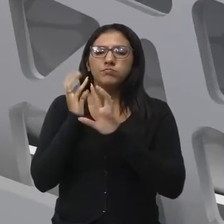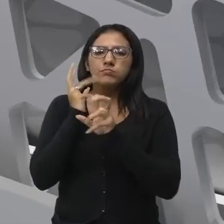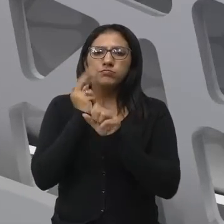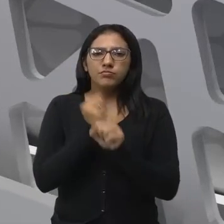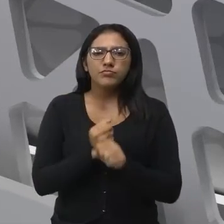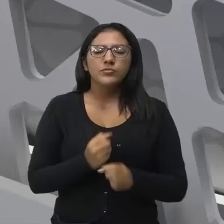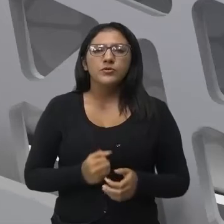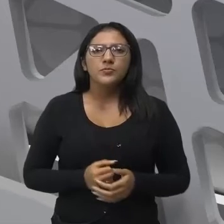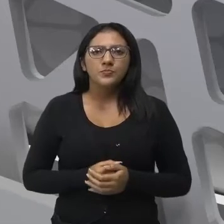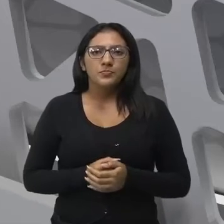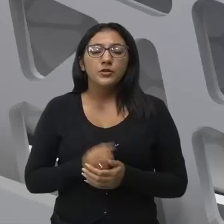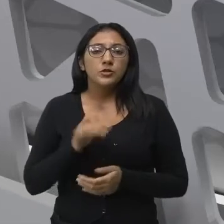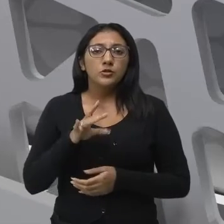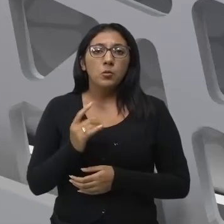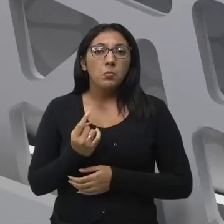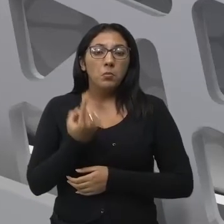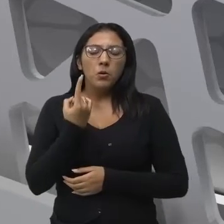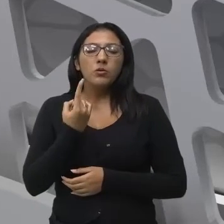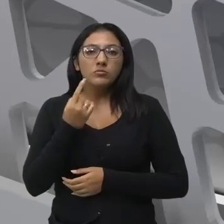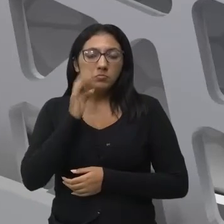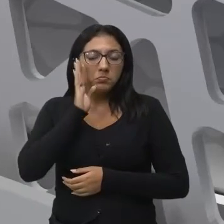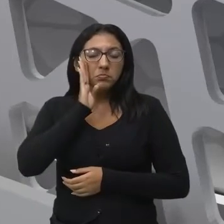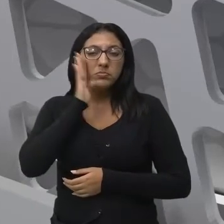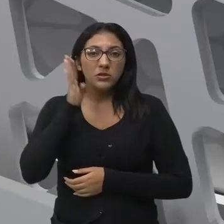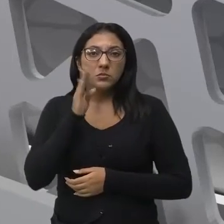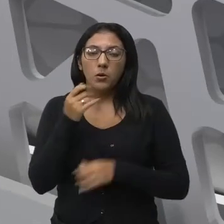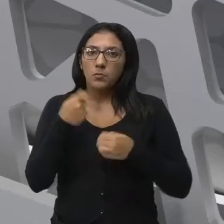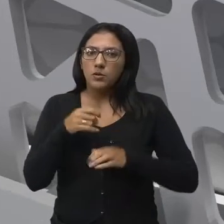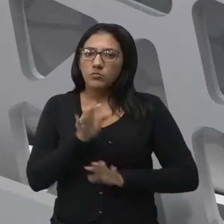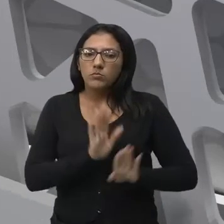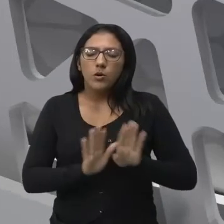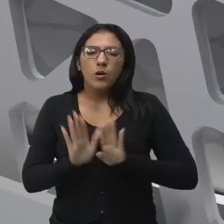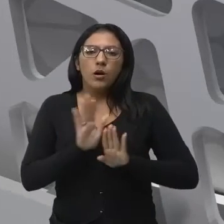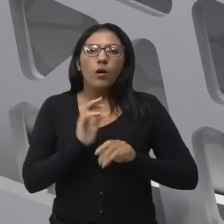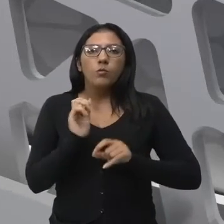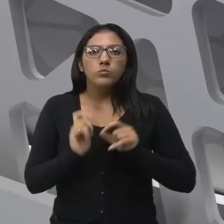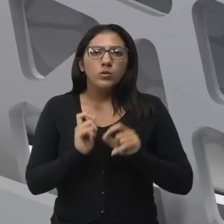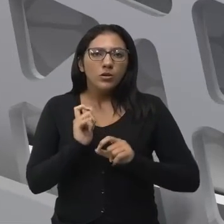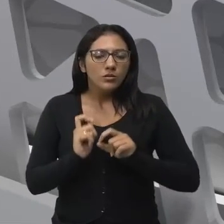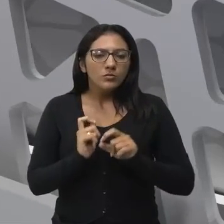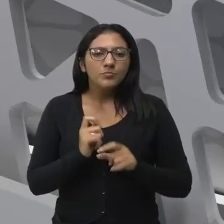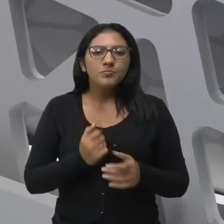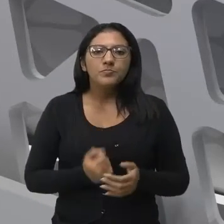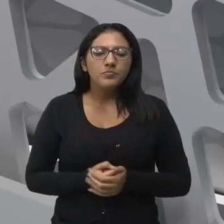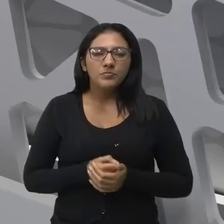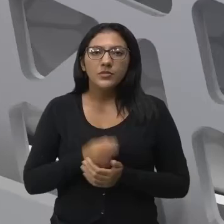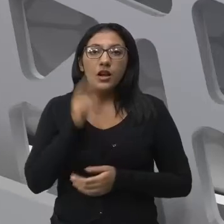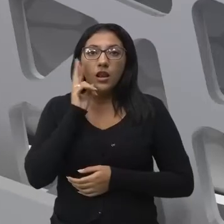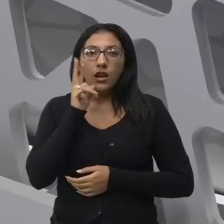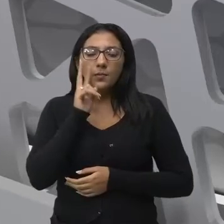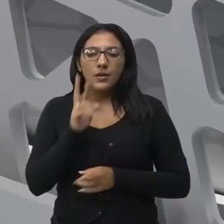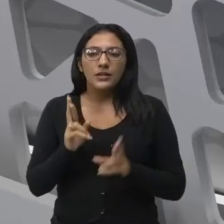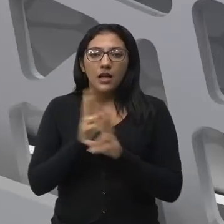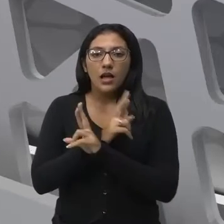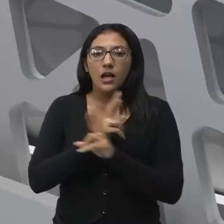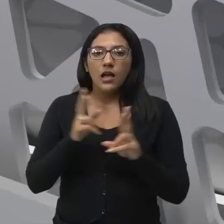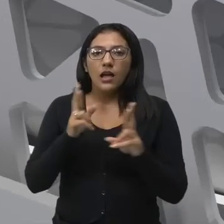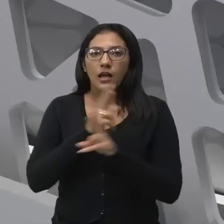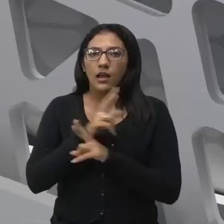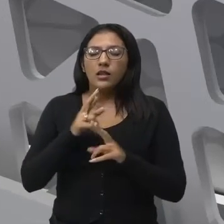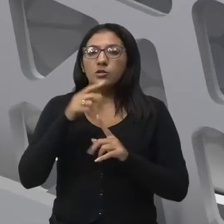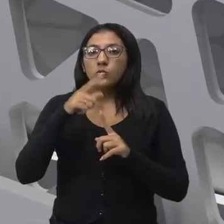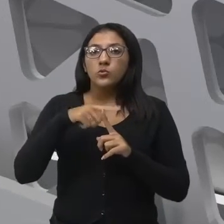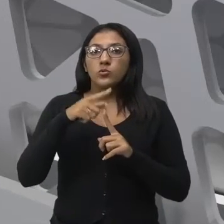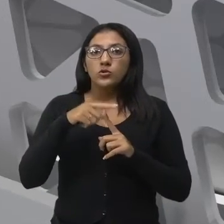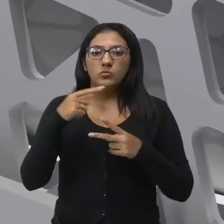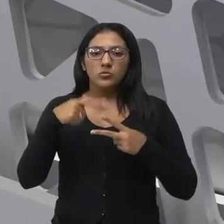A única coisa que a gente precisa realmente ter cuidado aí é com a relação, né, o relacionamento dessas grandezas,